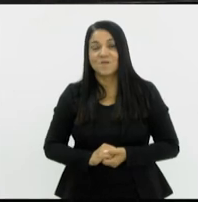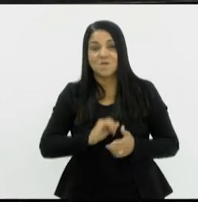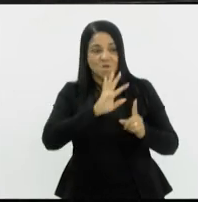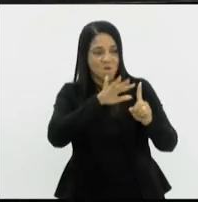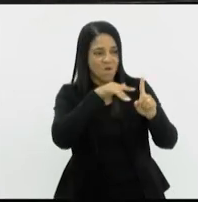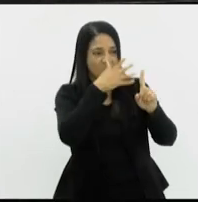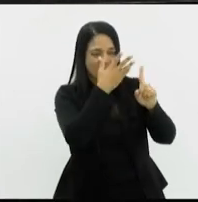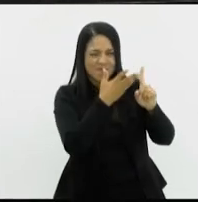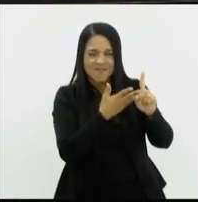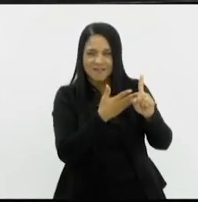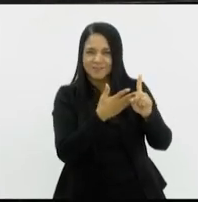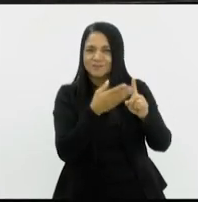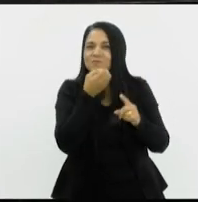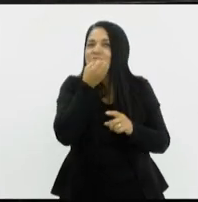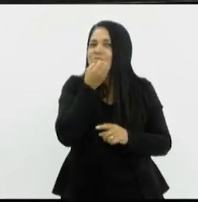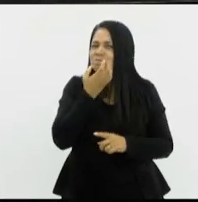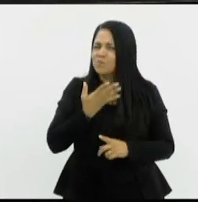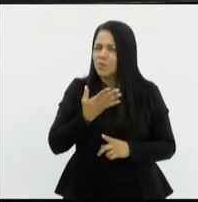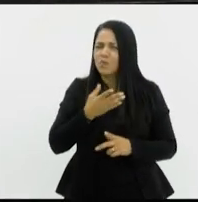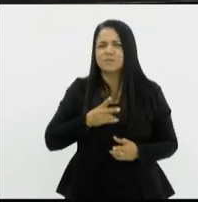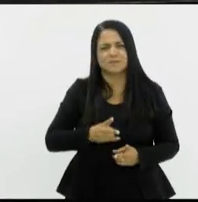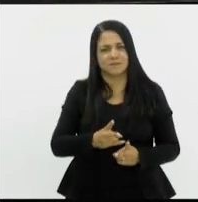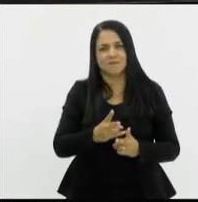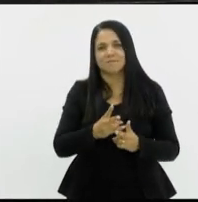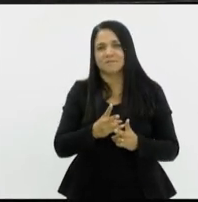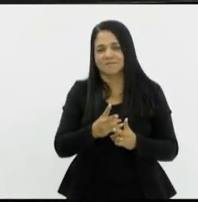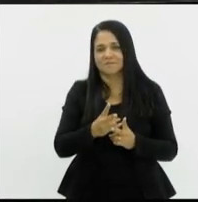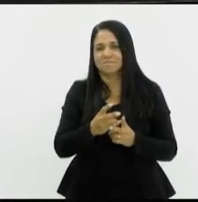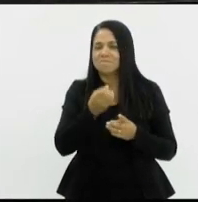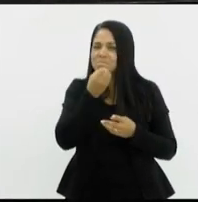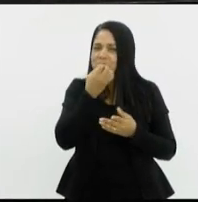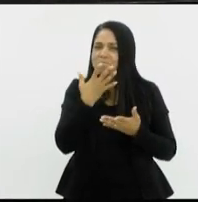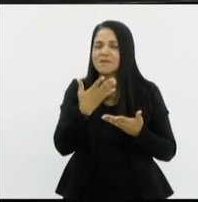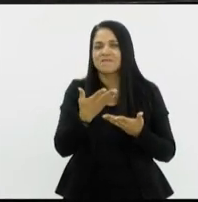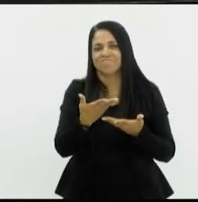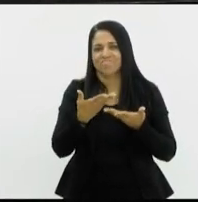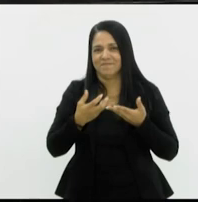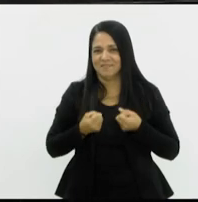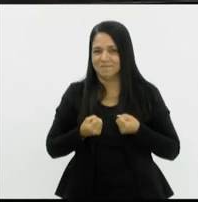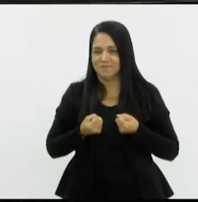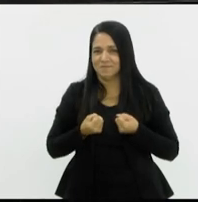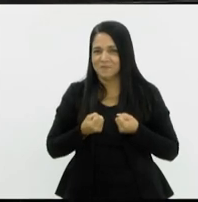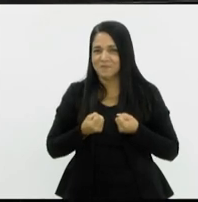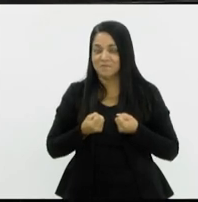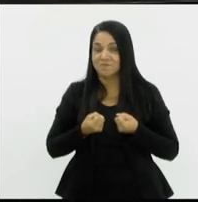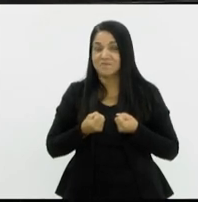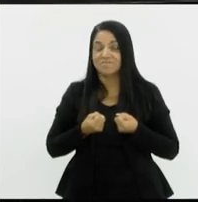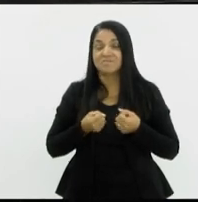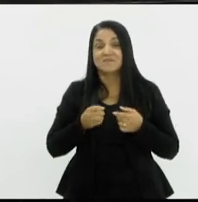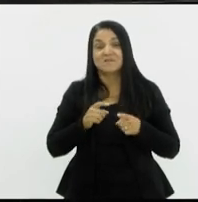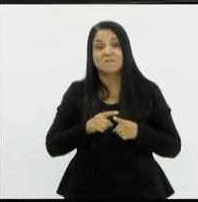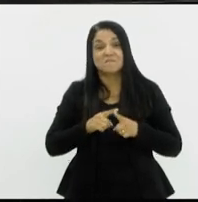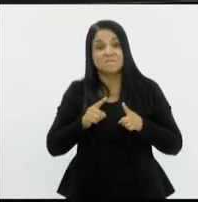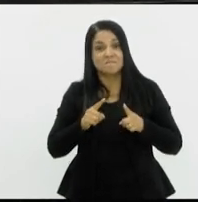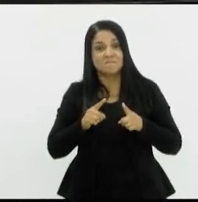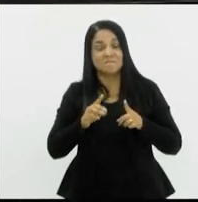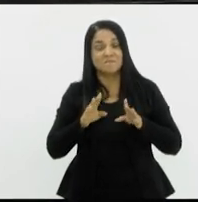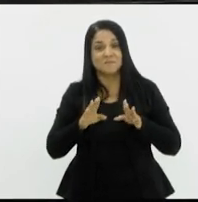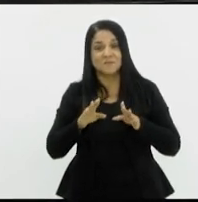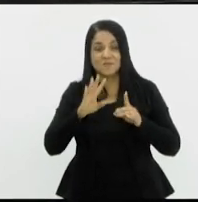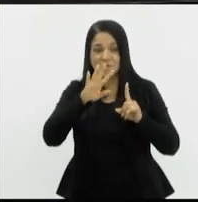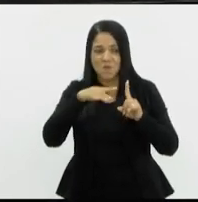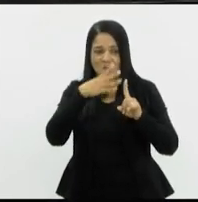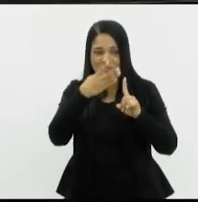Homenagens são sempre boas, são sempre bem-vindas. Ainda mais quando o homenageado